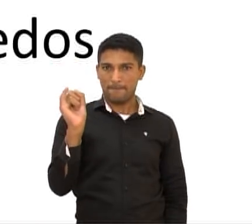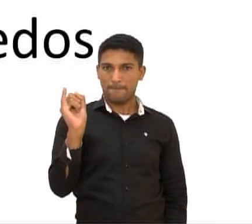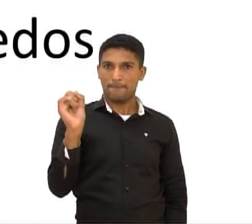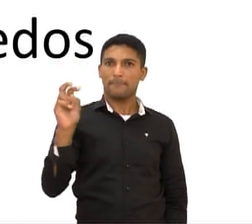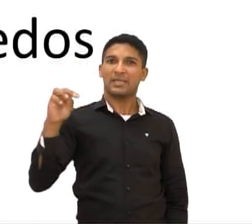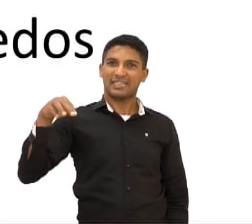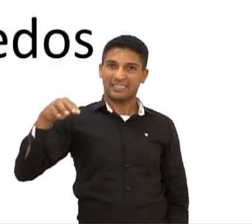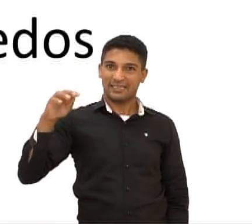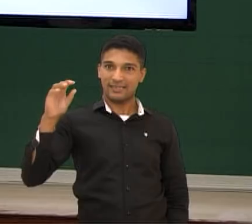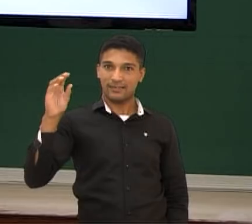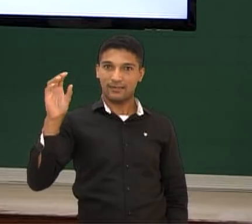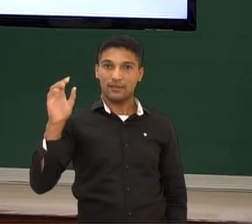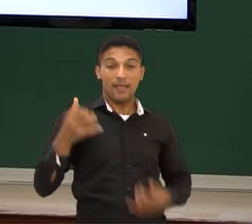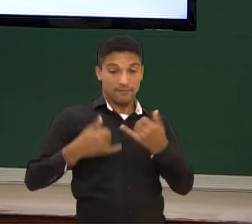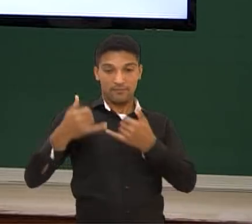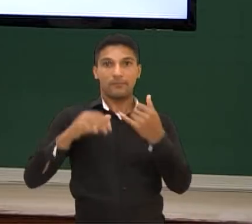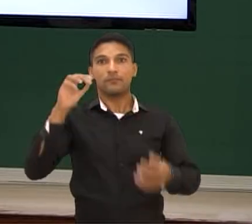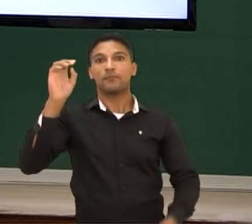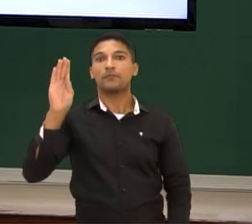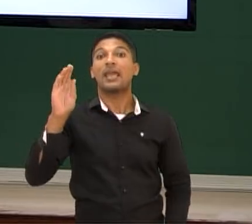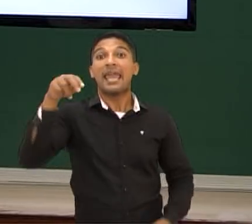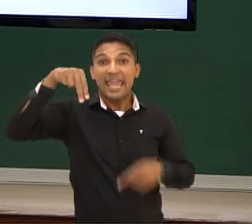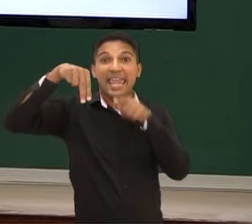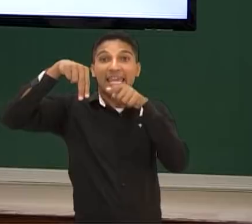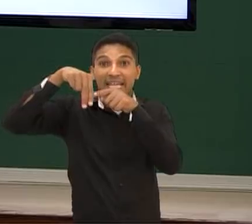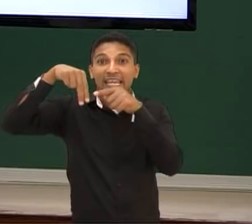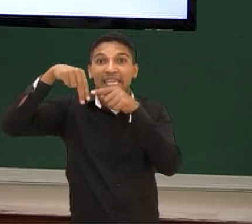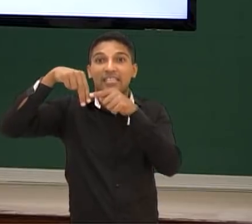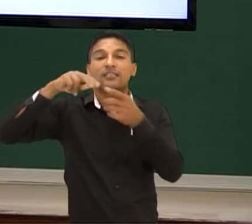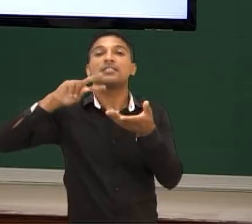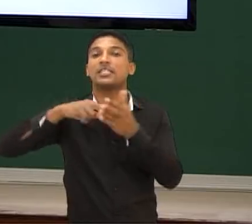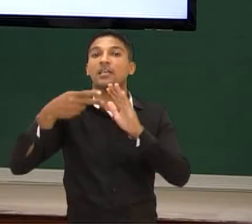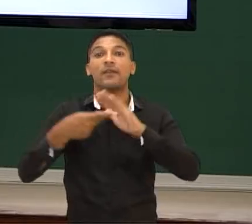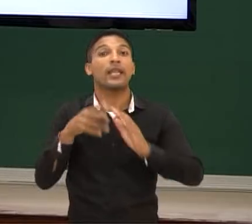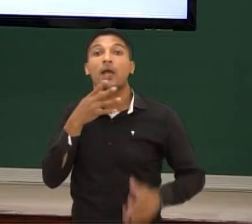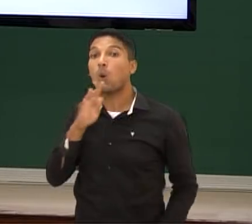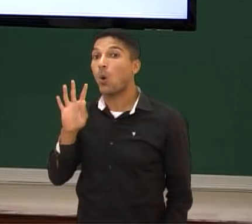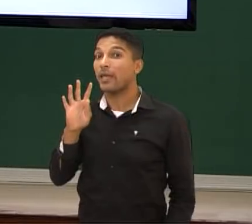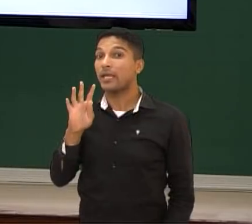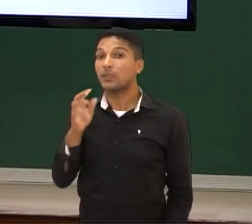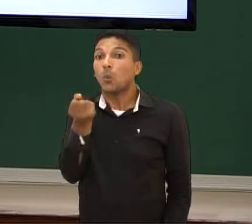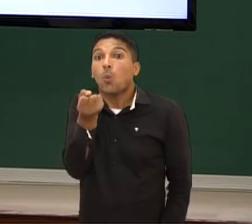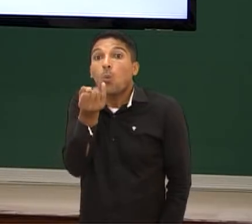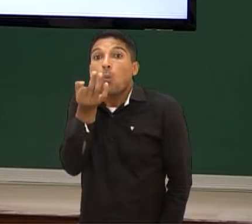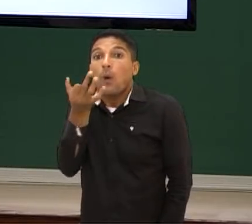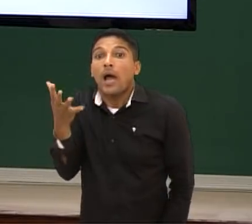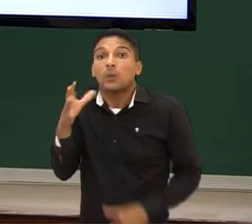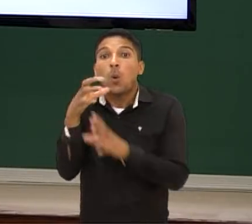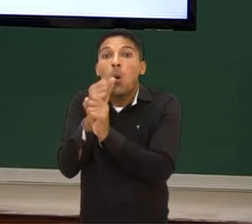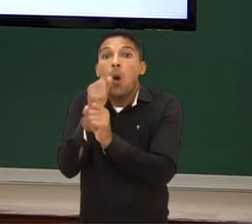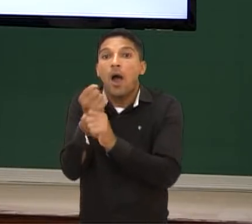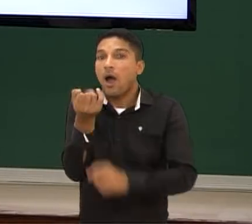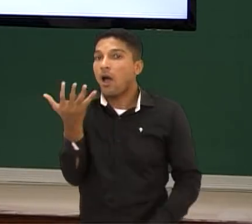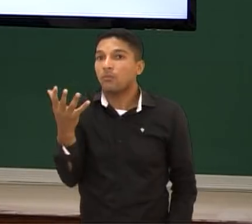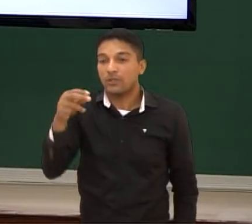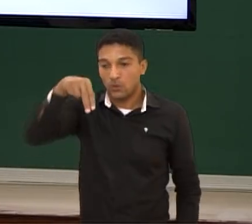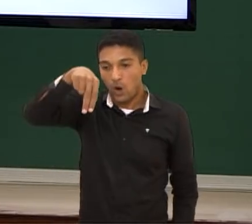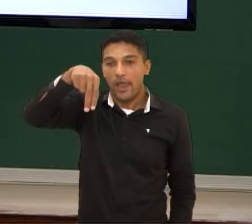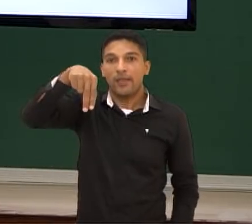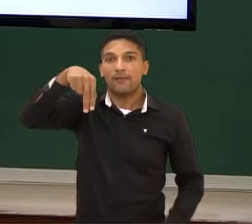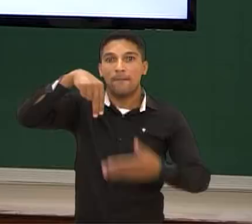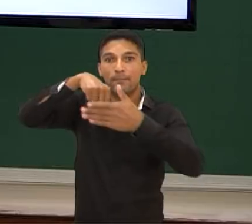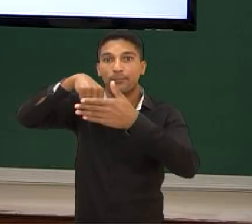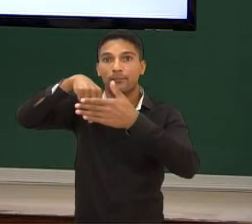esse N? Uma quantidade que eu não conheço. Ele está representando algo que eu não sei, por isso que está com a letra N,